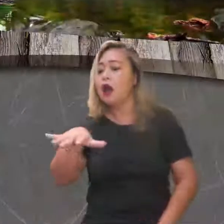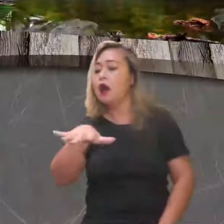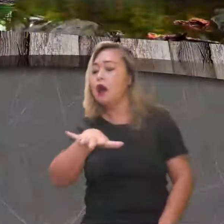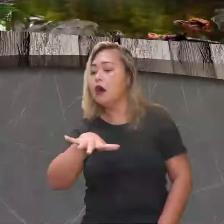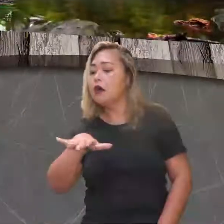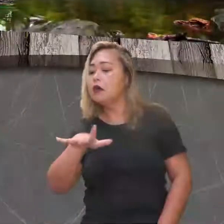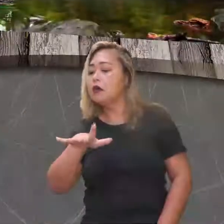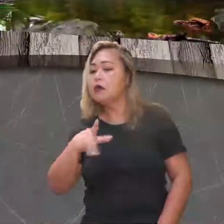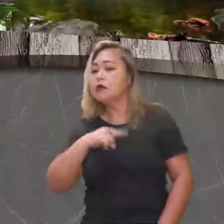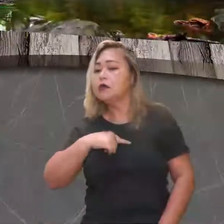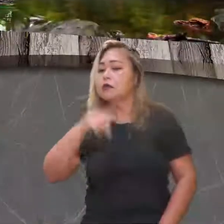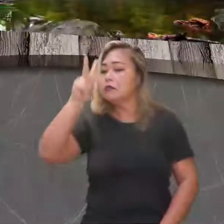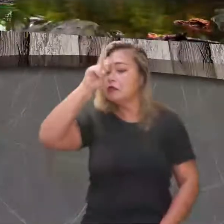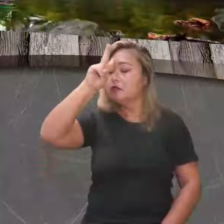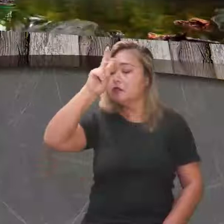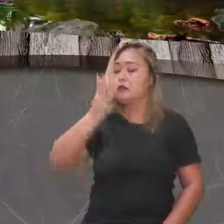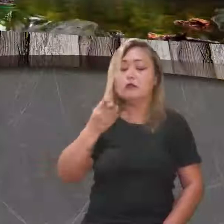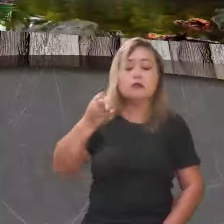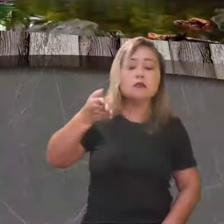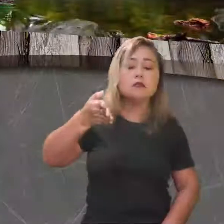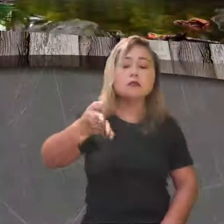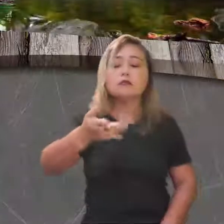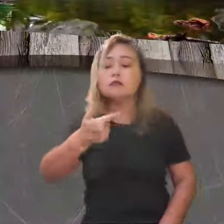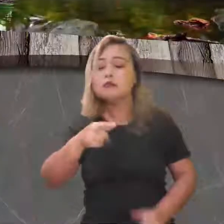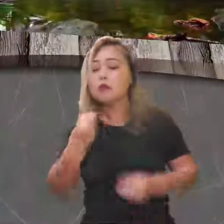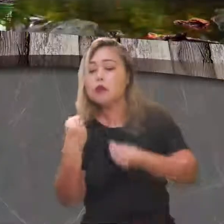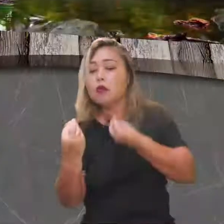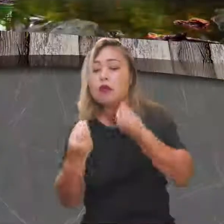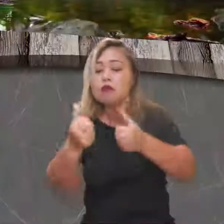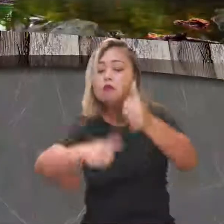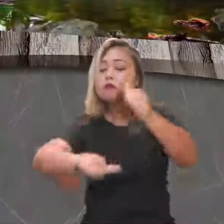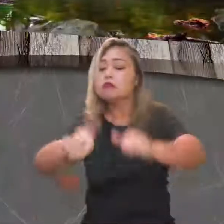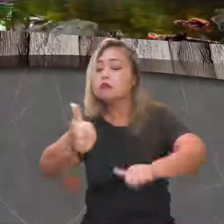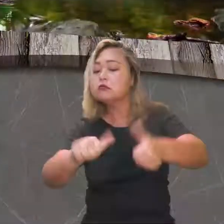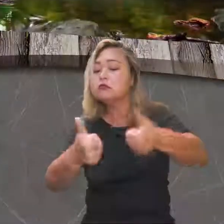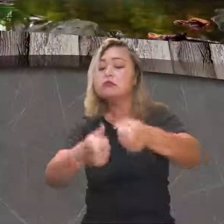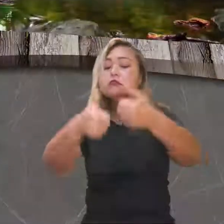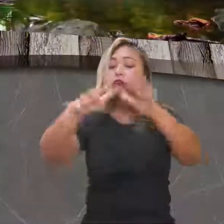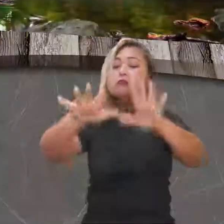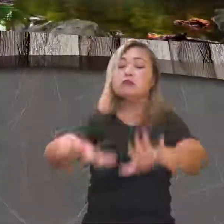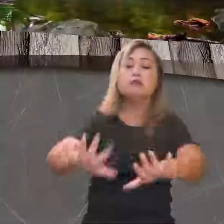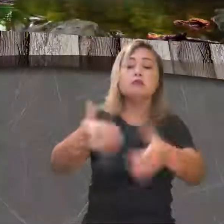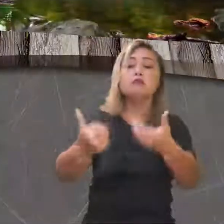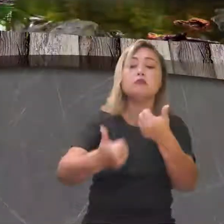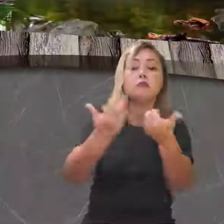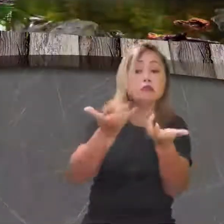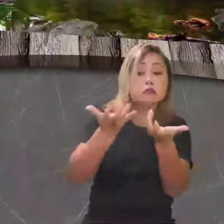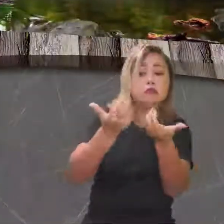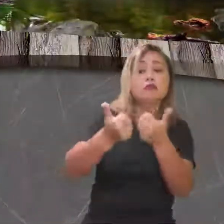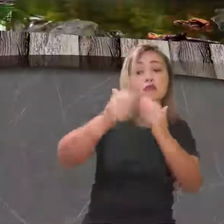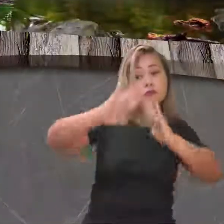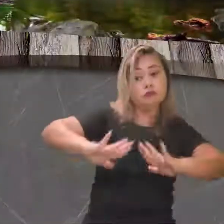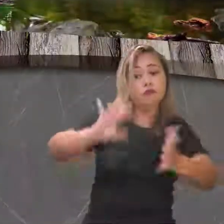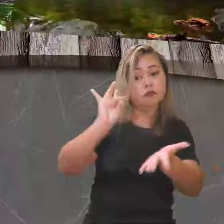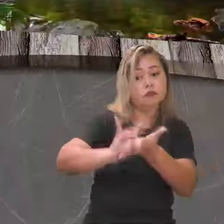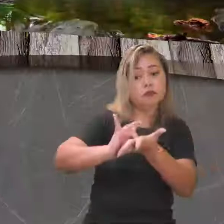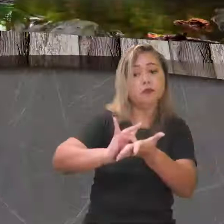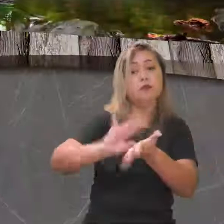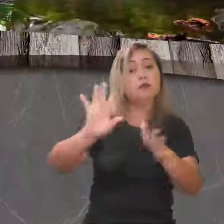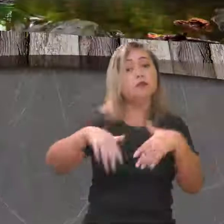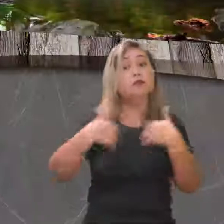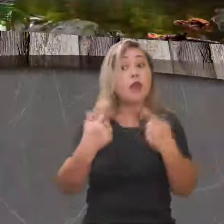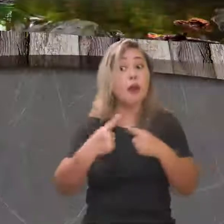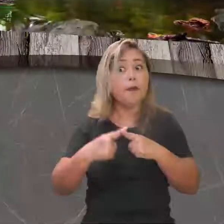tem aquelas histórias? Reconhecer a área para poder ver como é que você vai fazer, onde é que você vai se instalar, onde é que você vai se fixar de verdade,